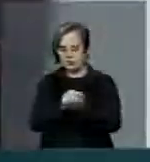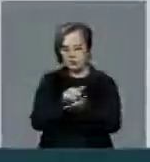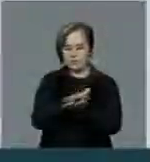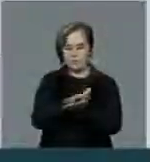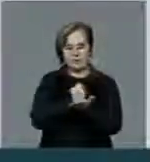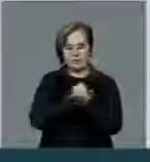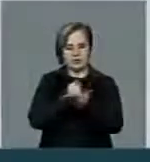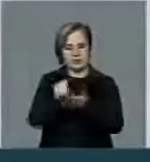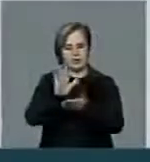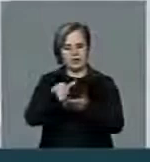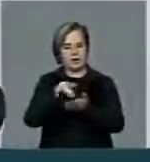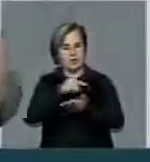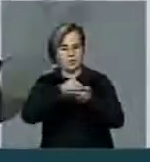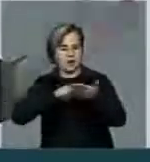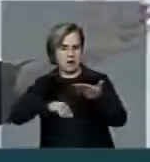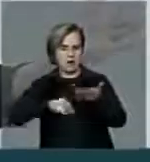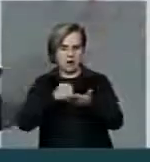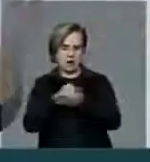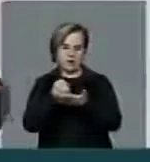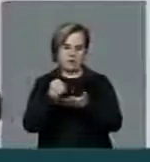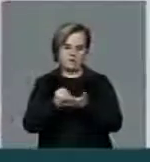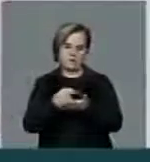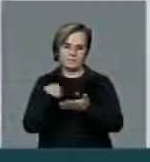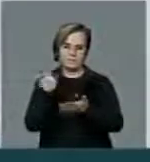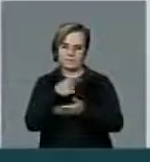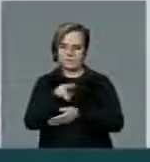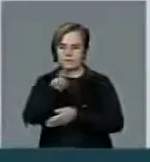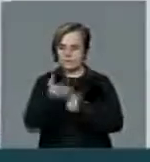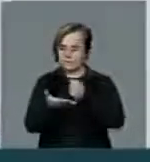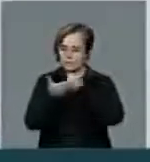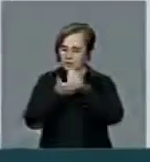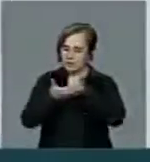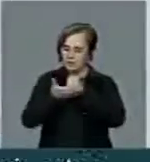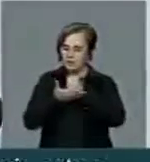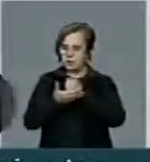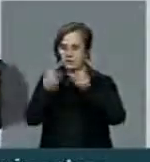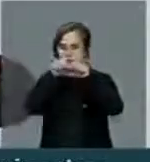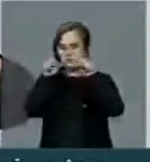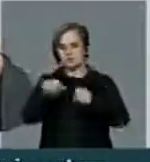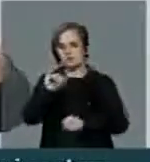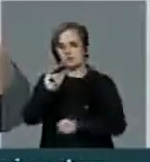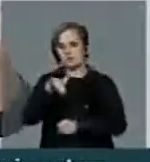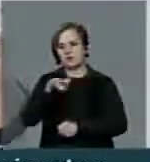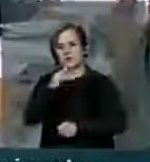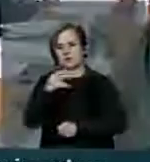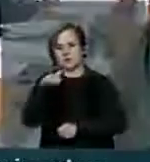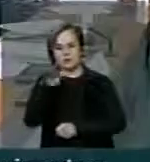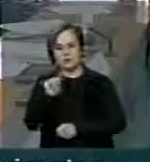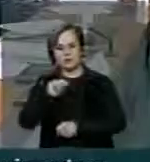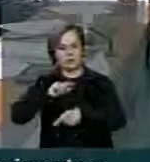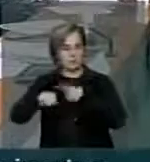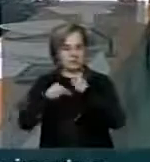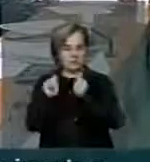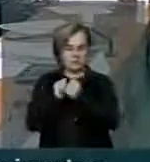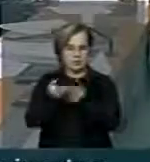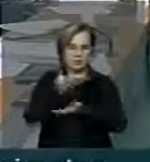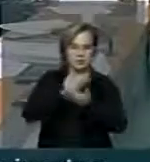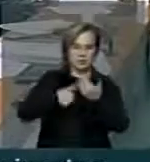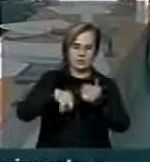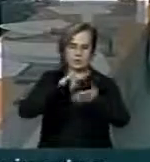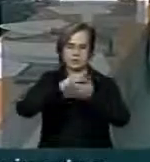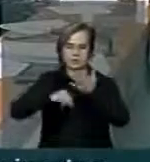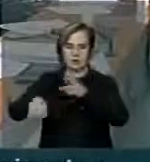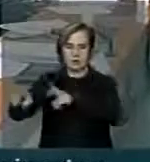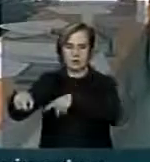uma organização cadastral, que nós usamos a base do sistema do INCRA, para dialogar depois com o sistema de cadastro rural do